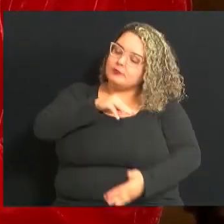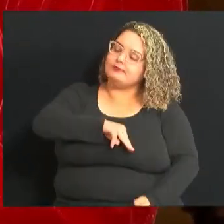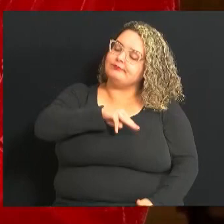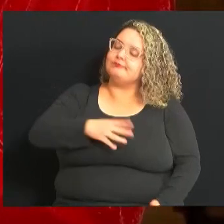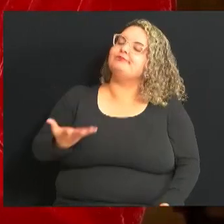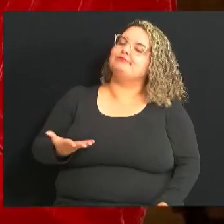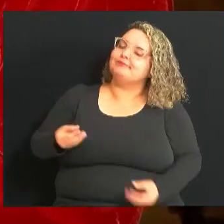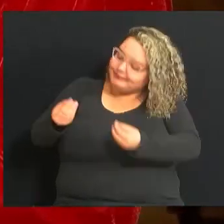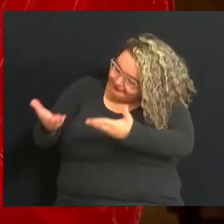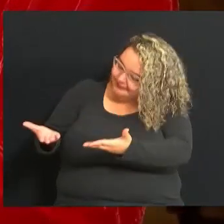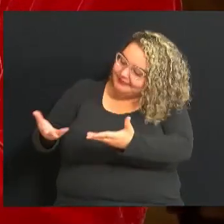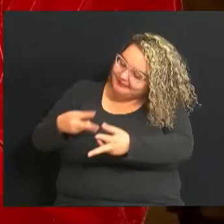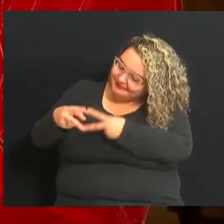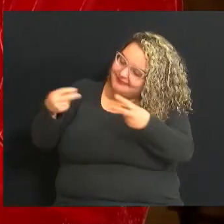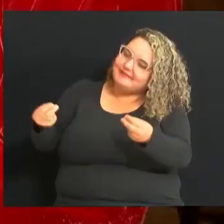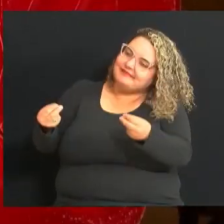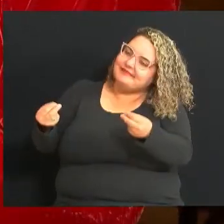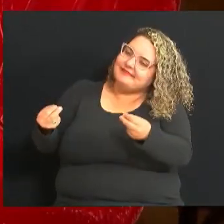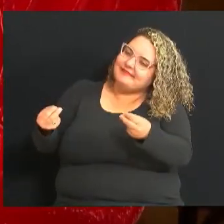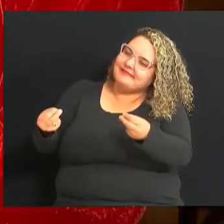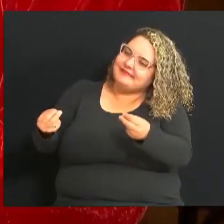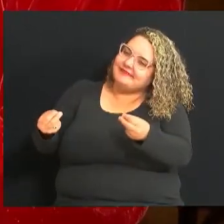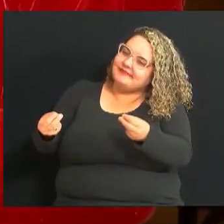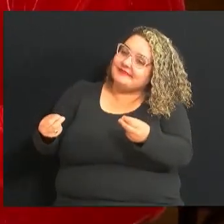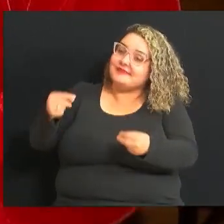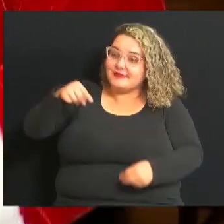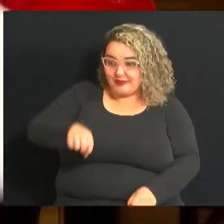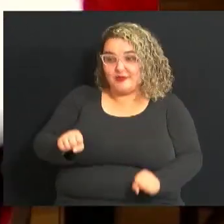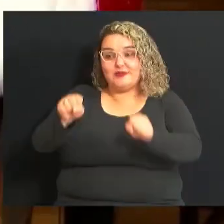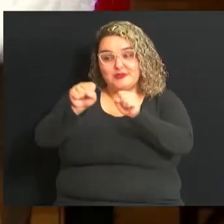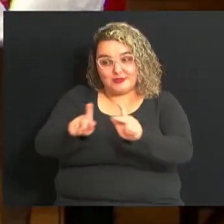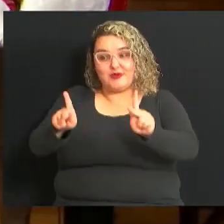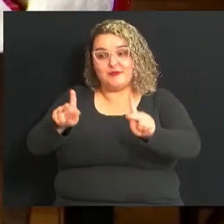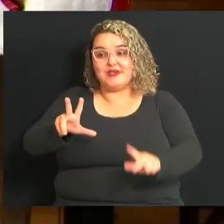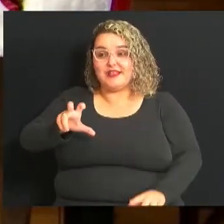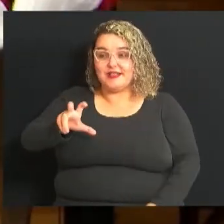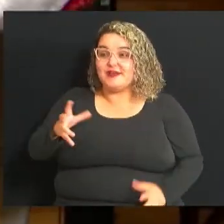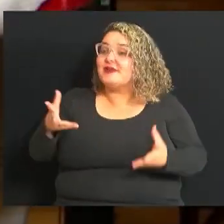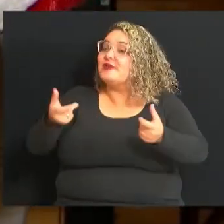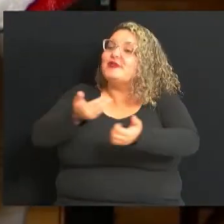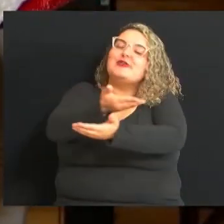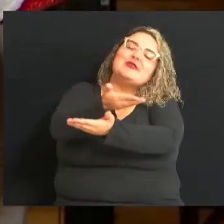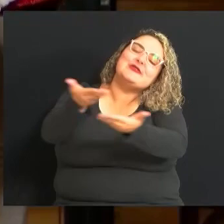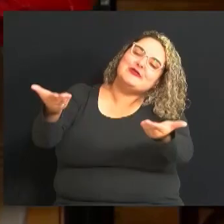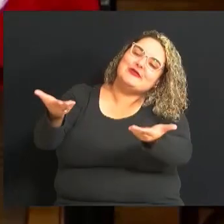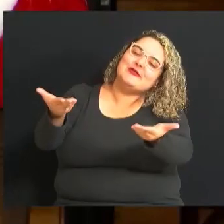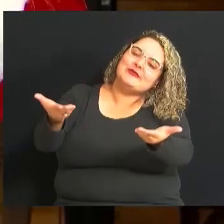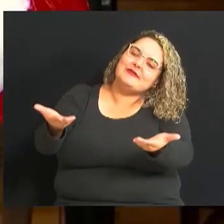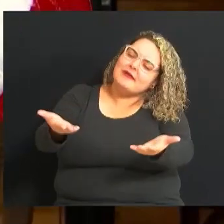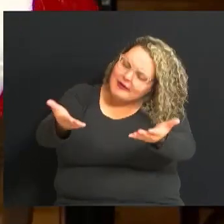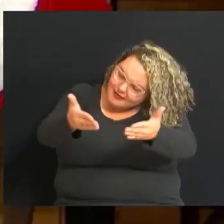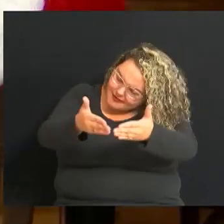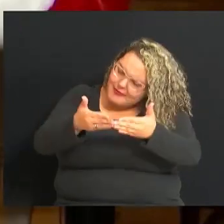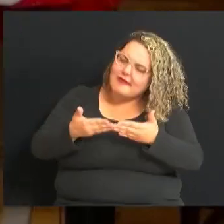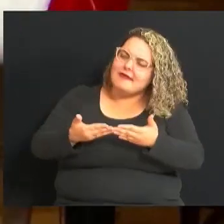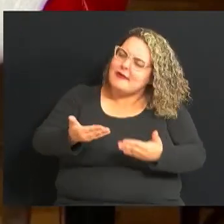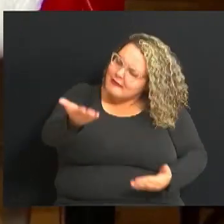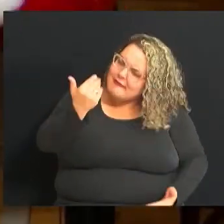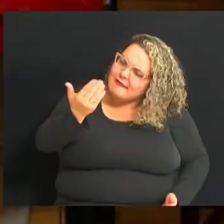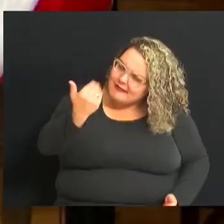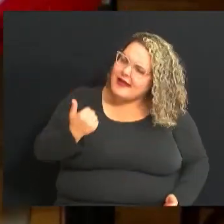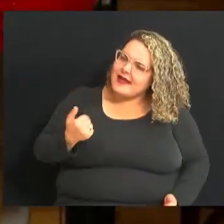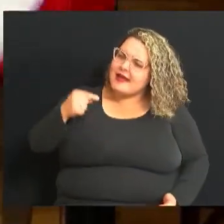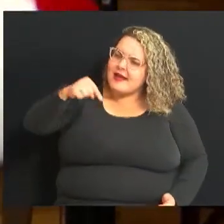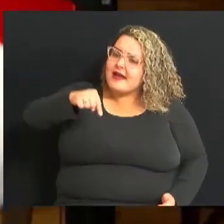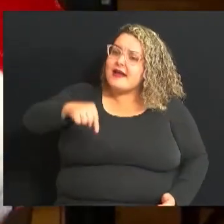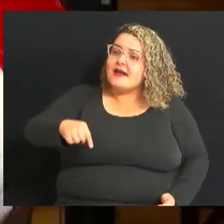tá aqui, o seu presentinho, tá? Daqui do Shopping Iguatemi. E todos vocês, faz favor, venham aqui